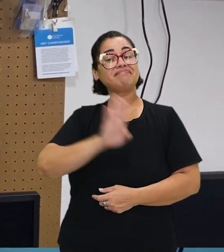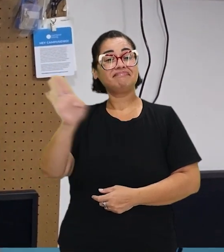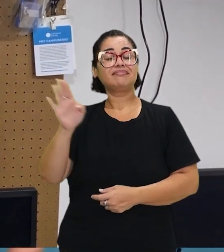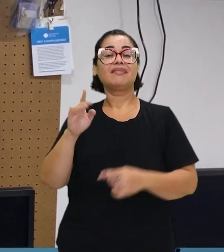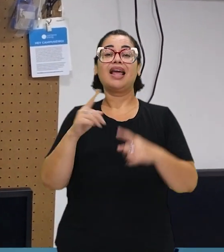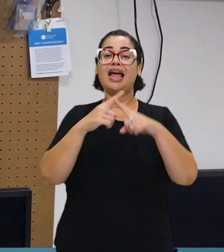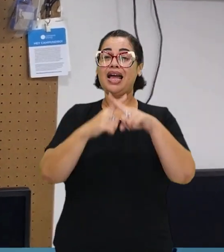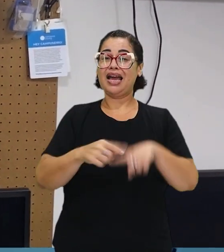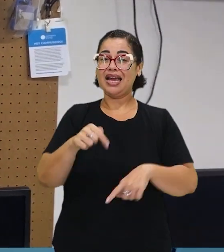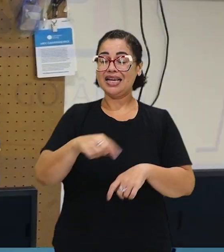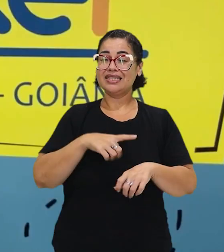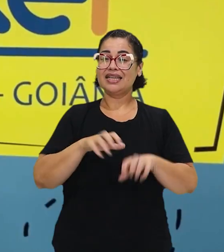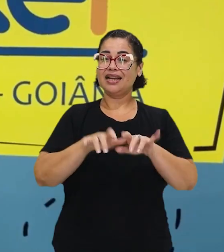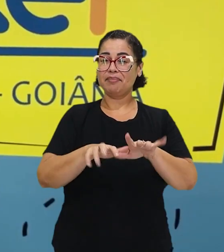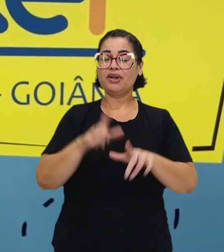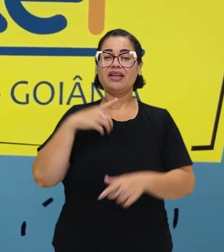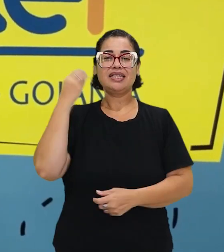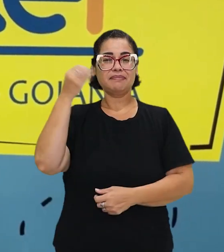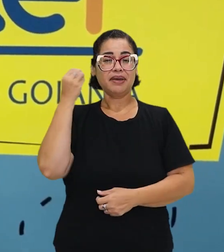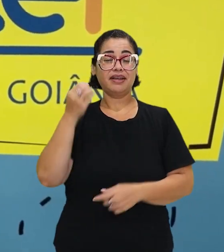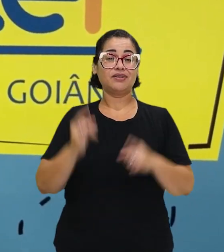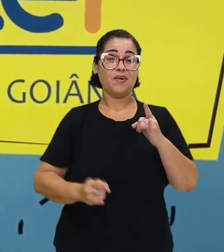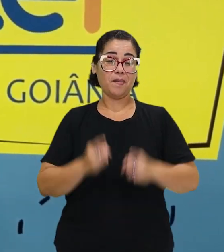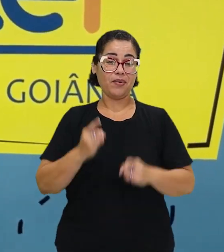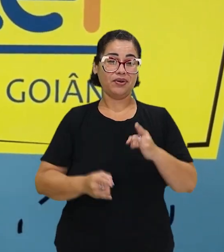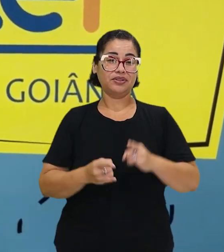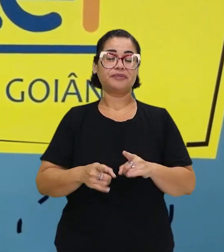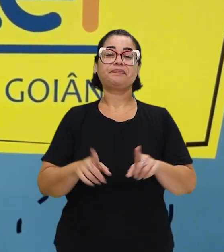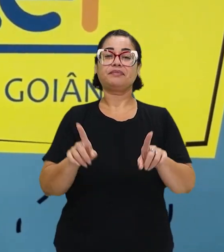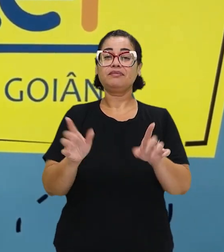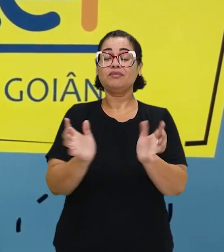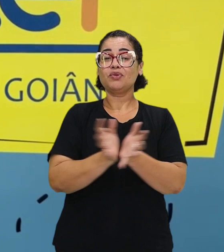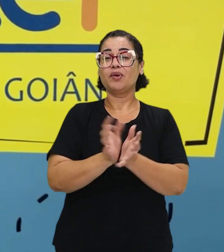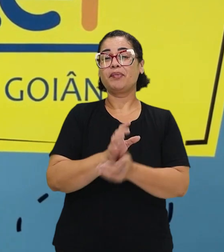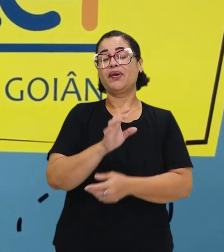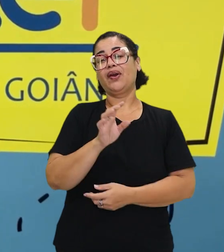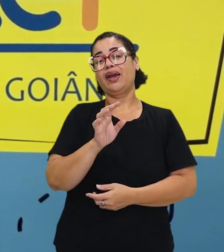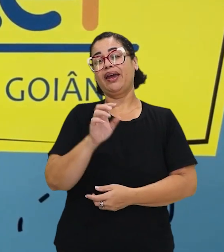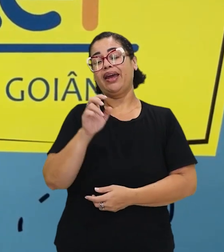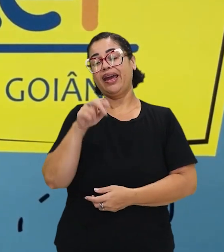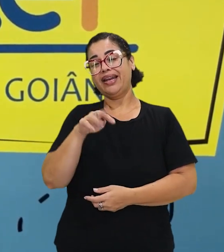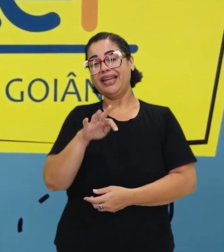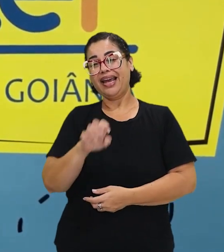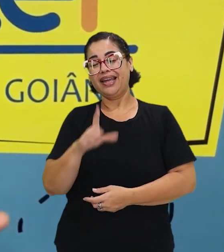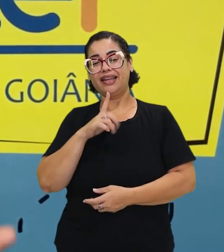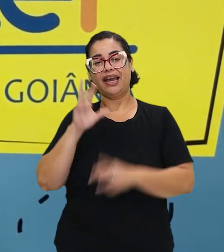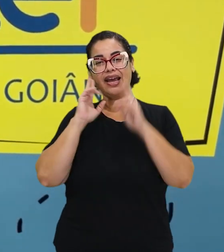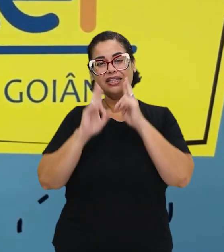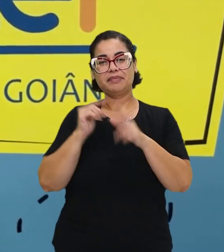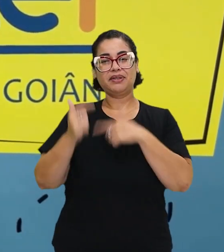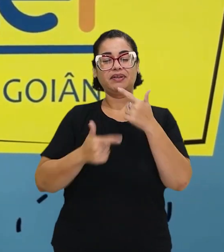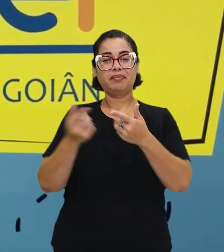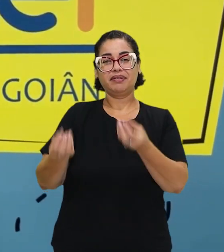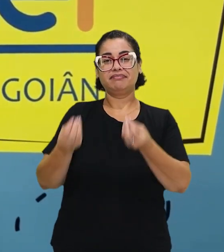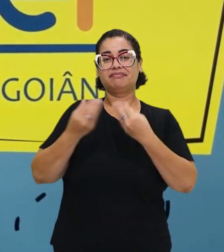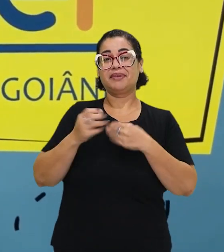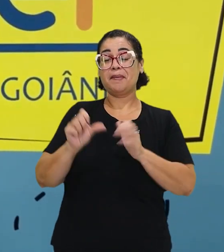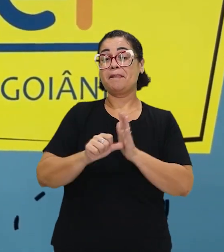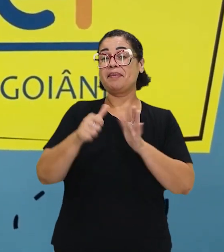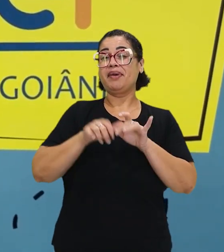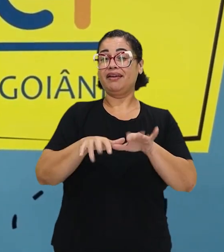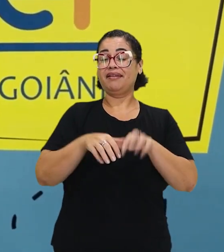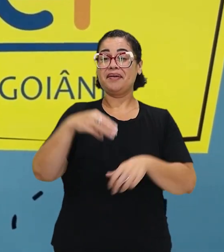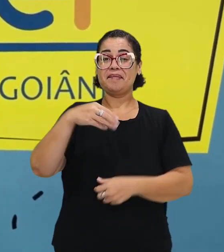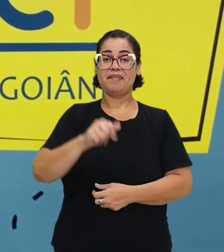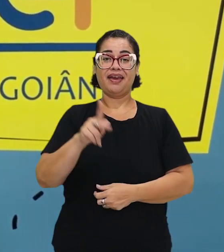minha experiência com robótica e a pessoal do NTE, em respeito a esse trabalho, nos agraciou com o primeiro laboratório